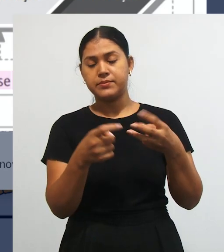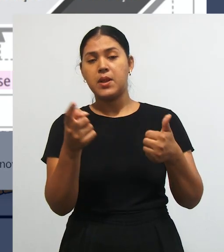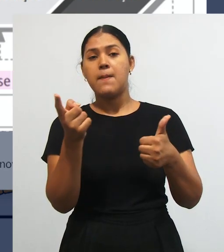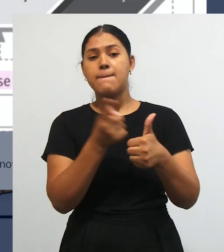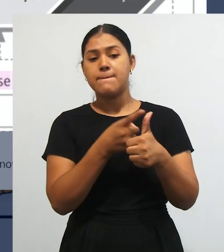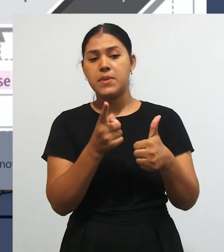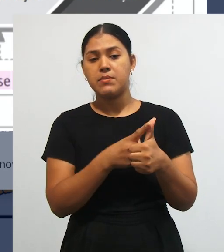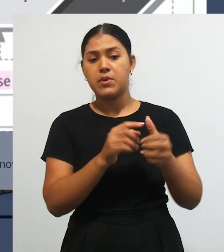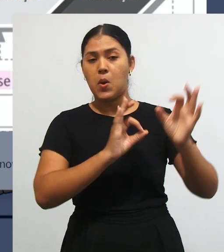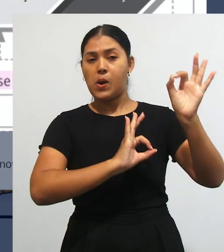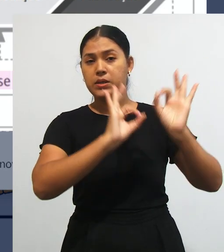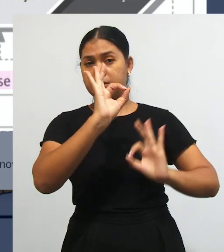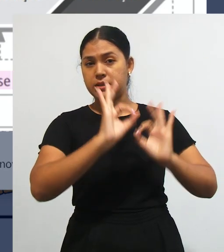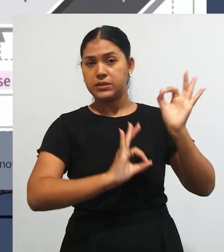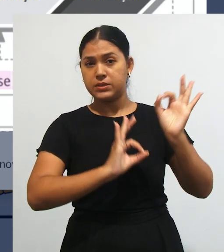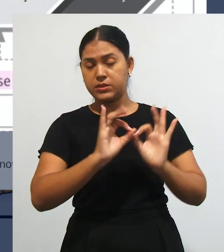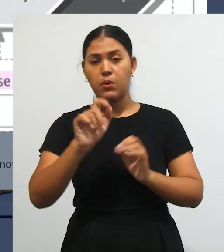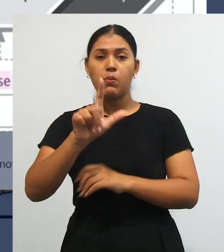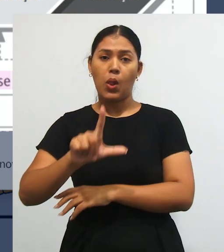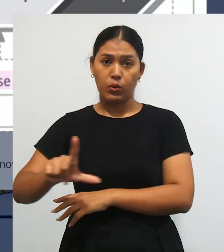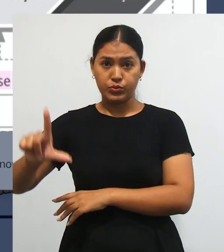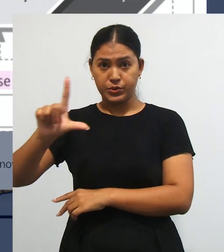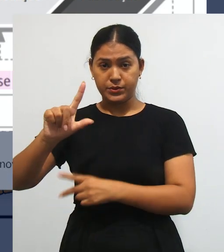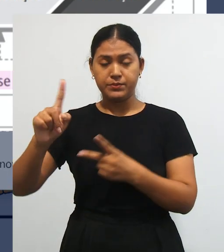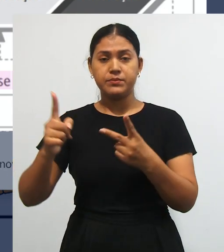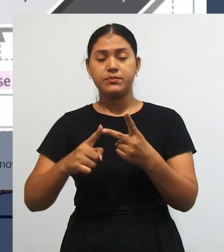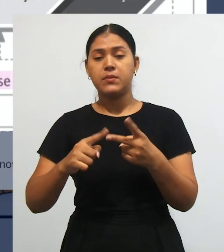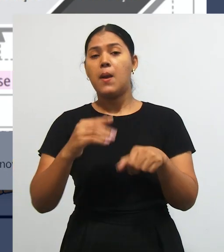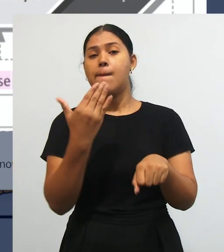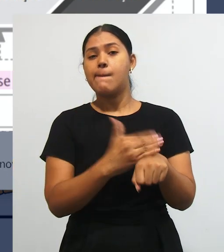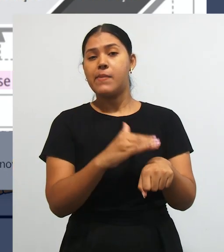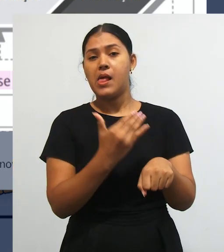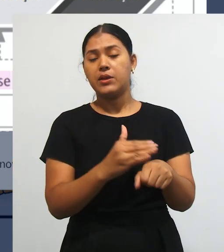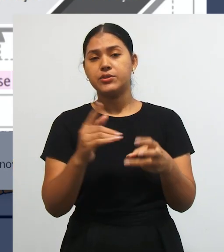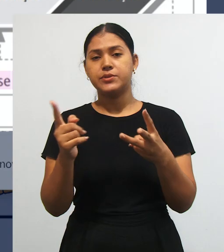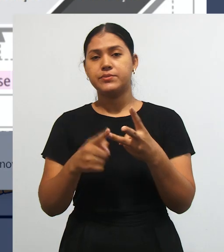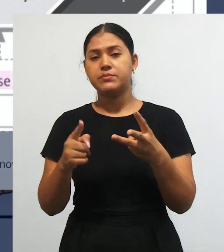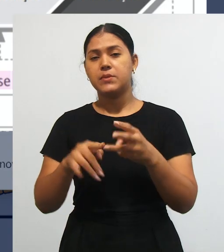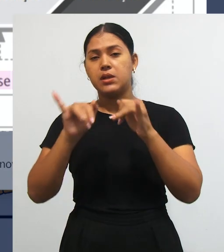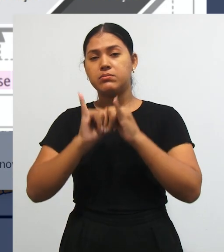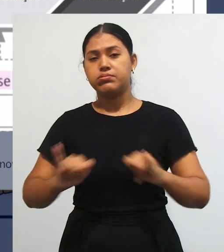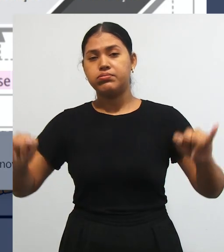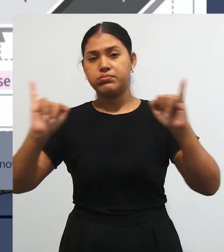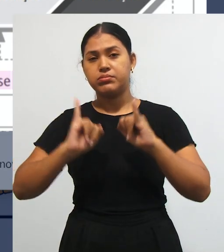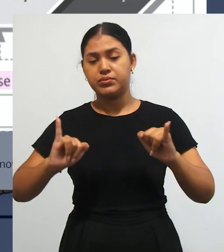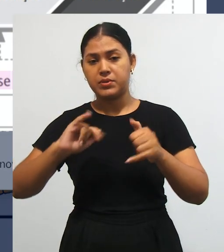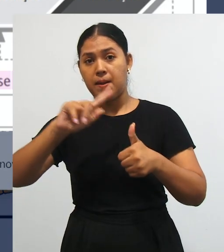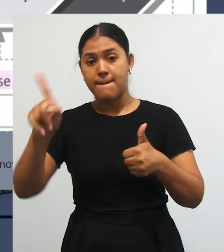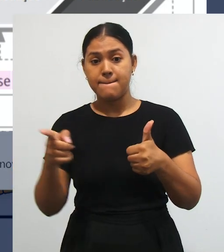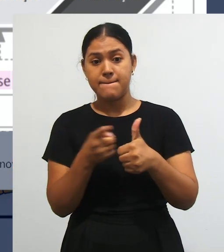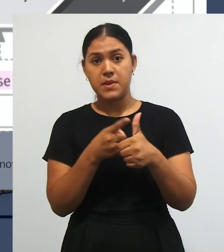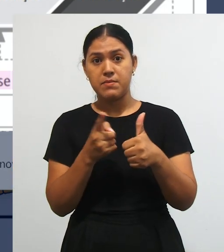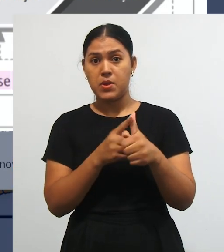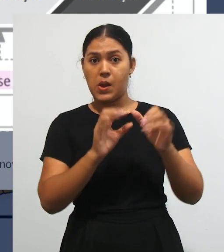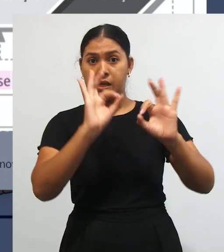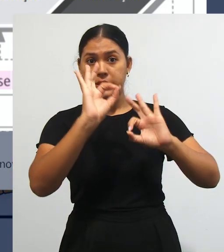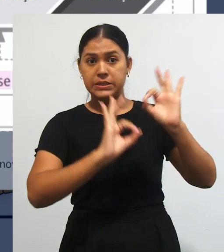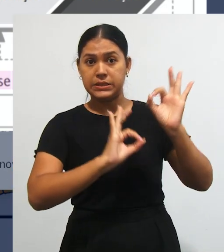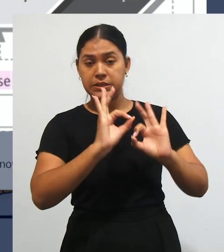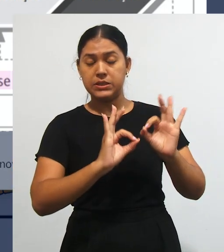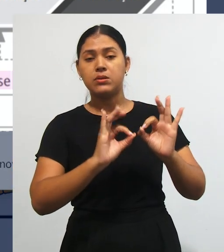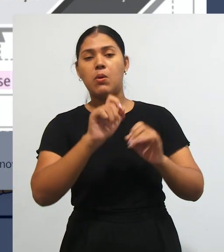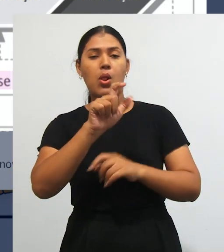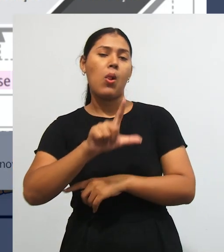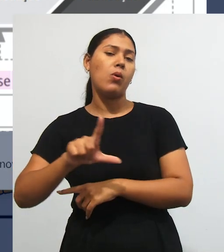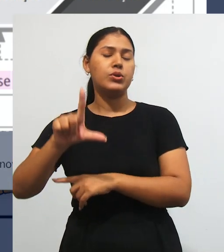fase de estruturação lógica, a fase de execução e a fase de disseminação. A fase de estruturação lógica é aquela